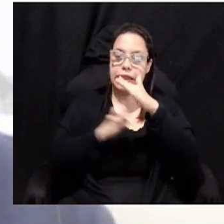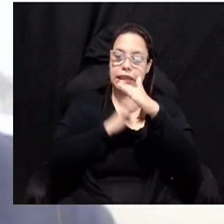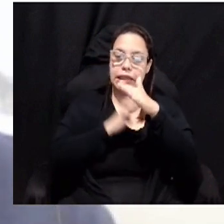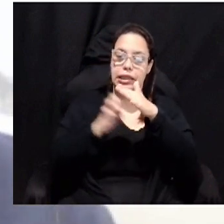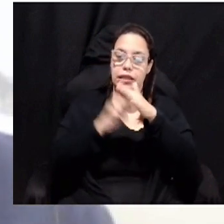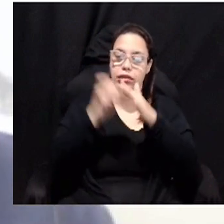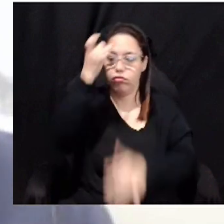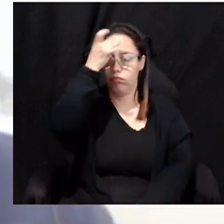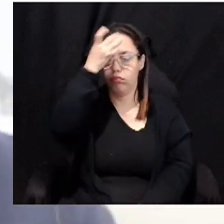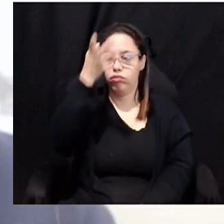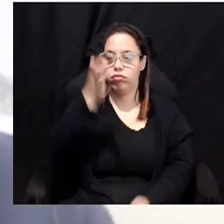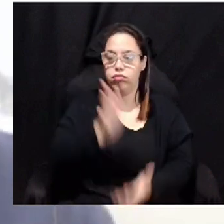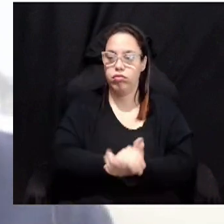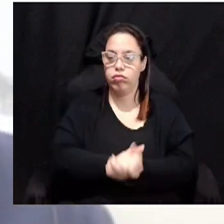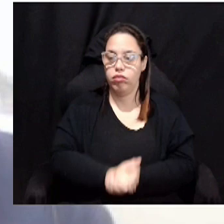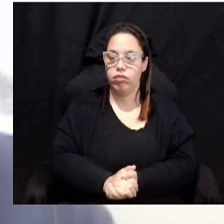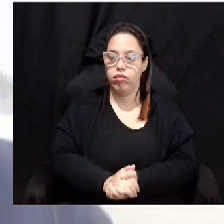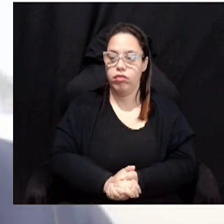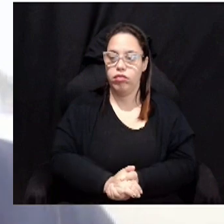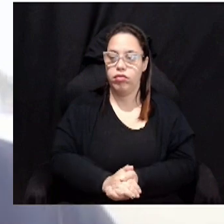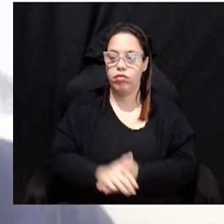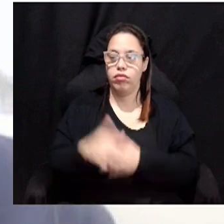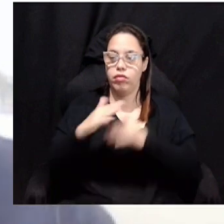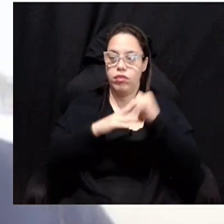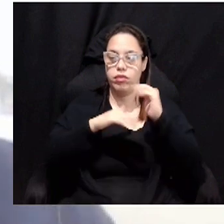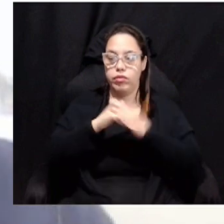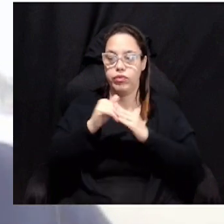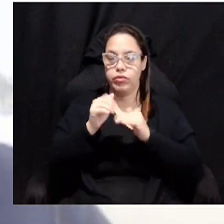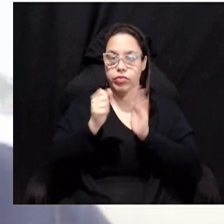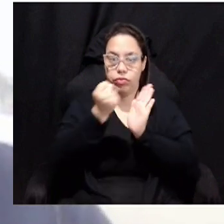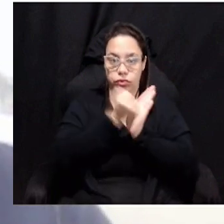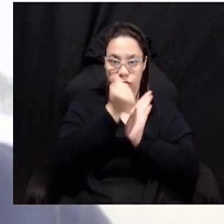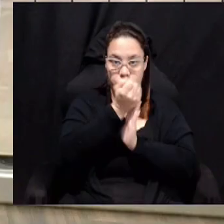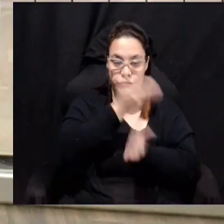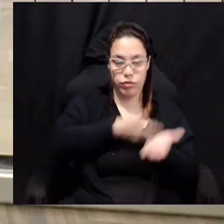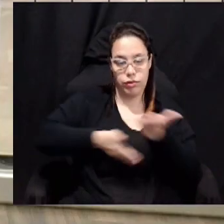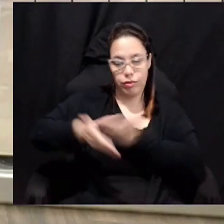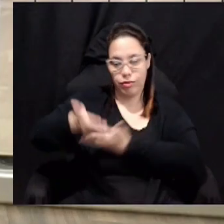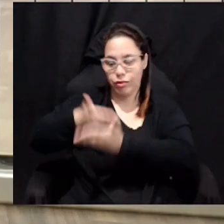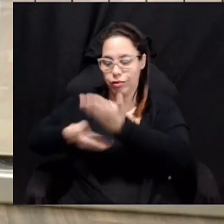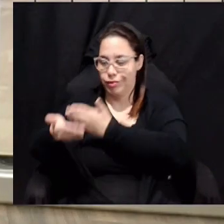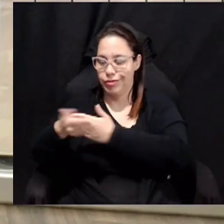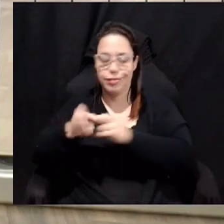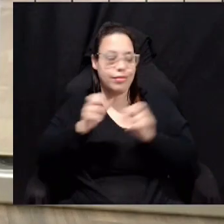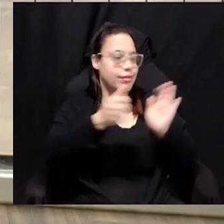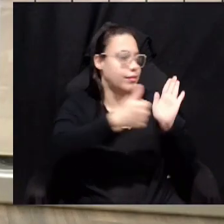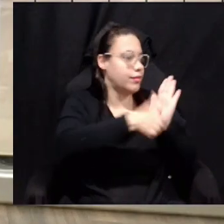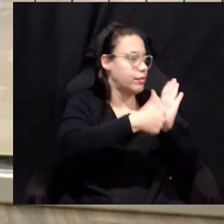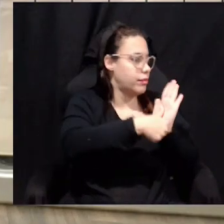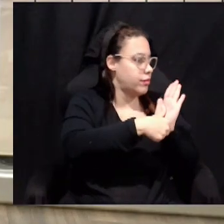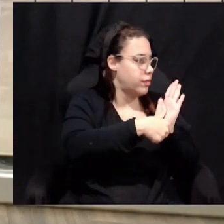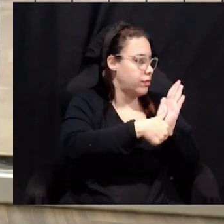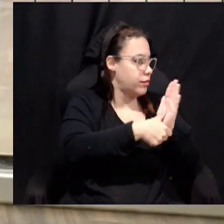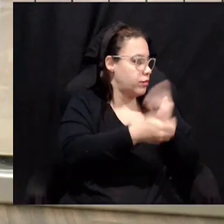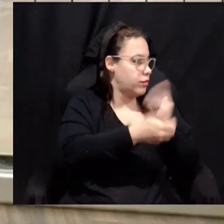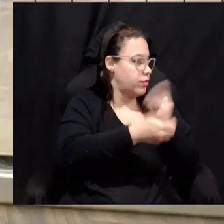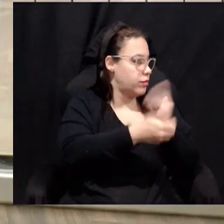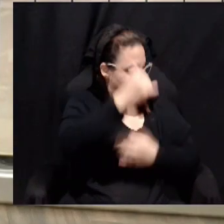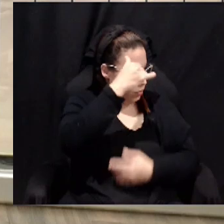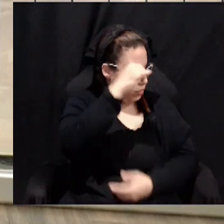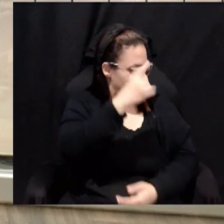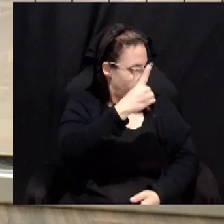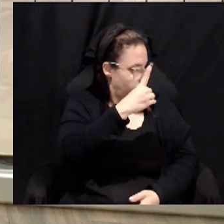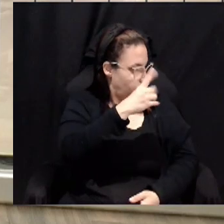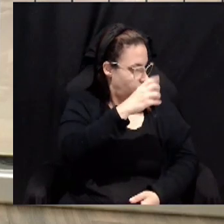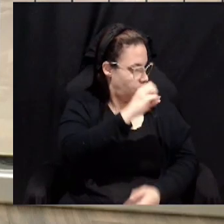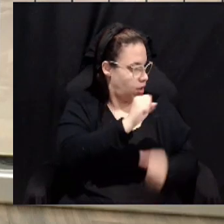facilitou a tratativa desse termo de cooperação. E esse termo de cooperação, então, ele tem a previsão aí de 10 anos,